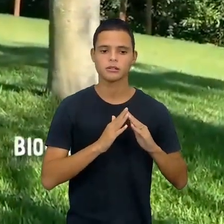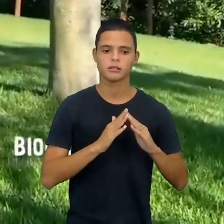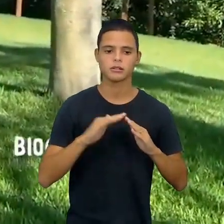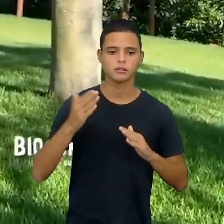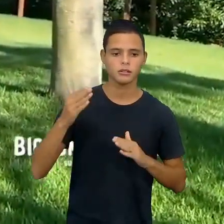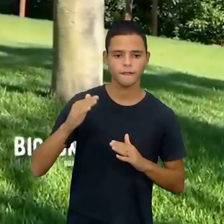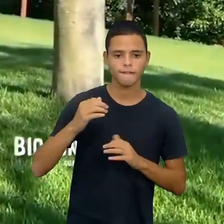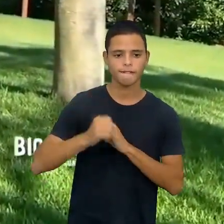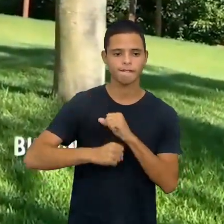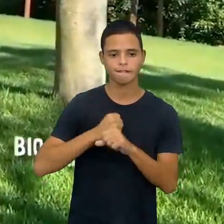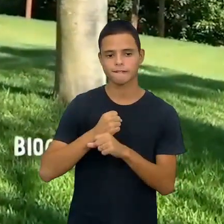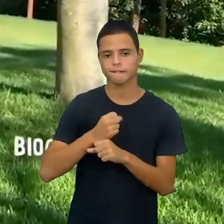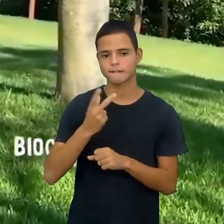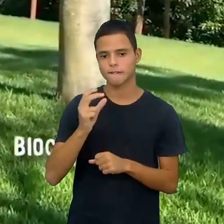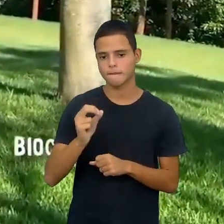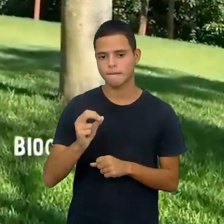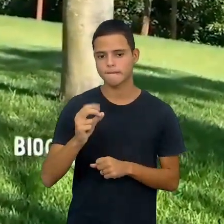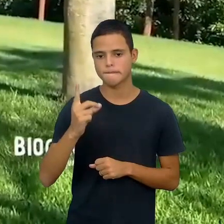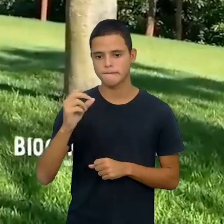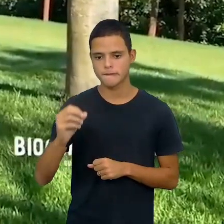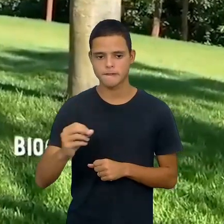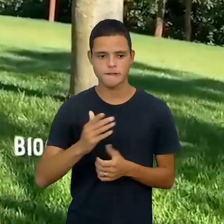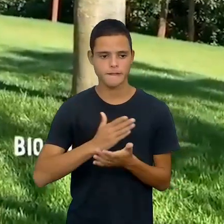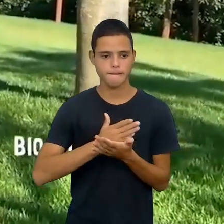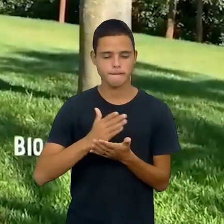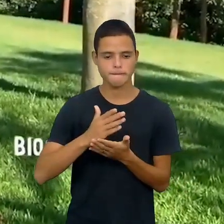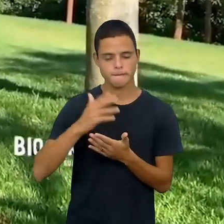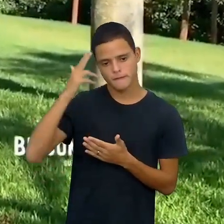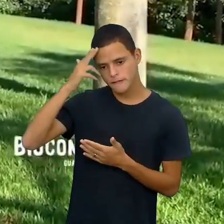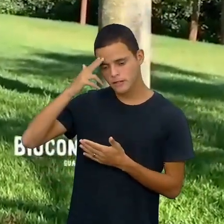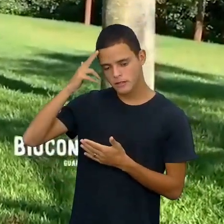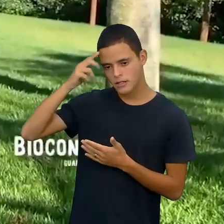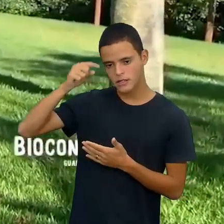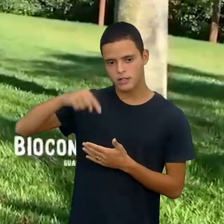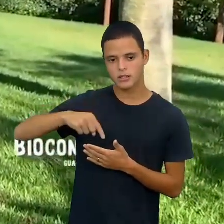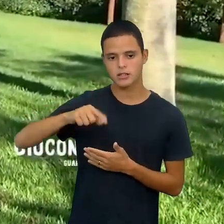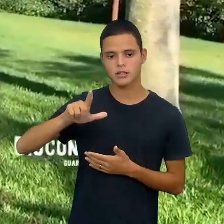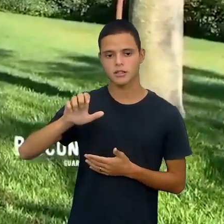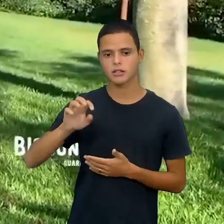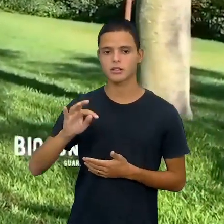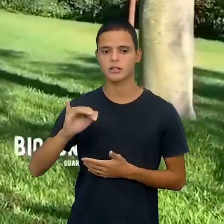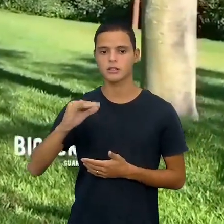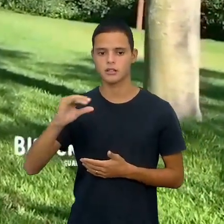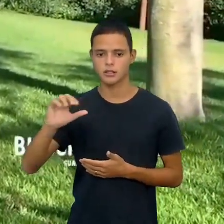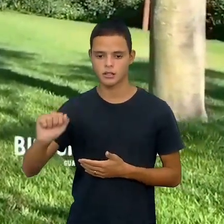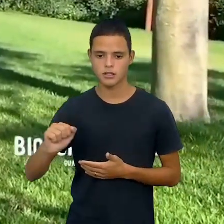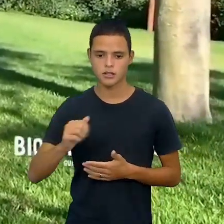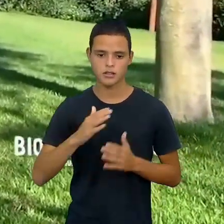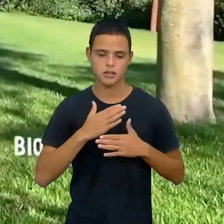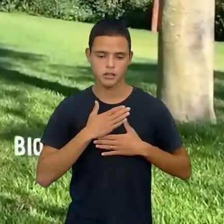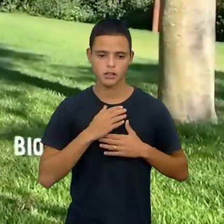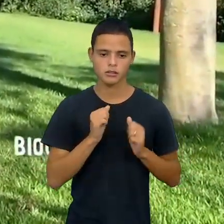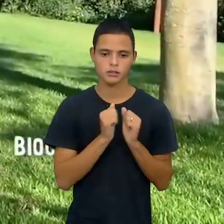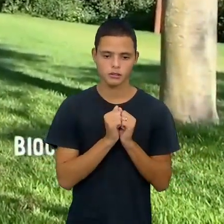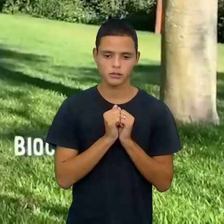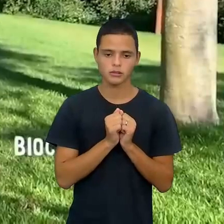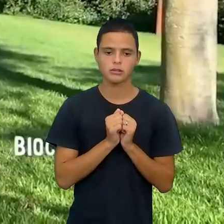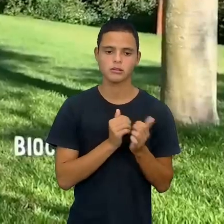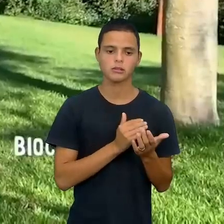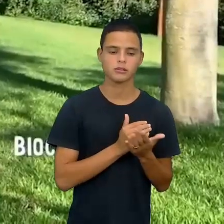de 2010 foi o início do nosso sonho aqui. A Letícia e eu que construímos esse espaço, iniciamos os